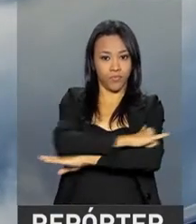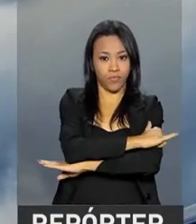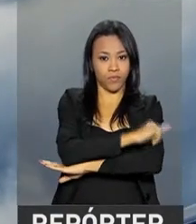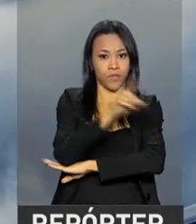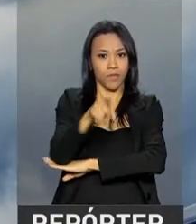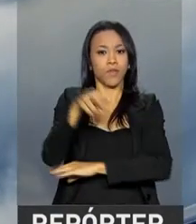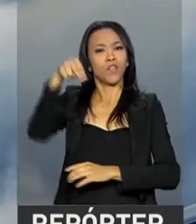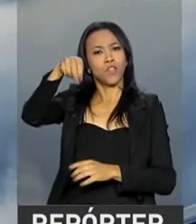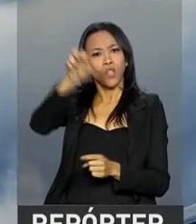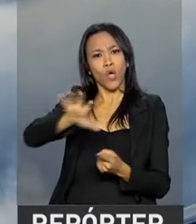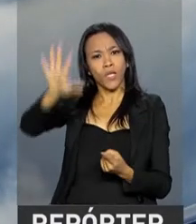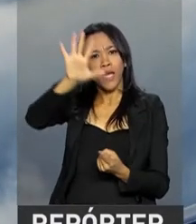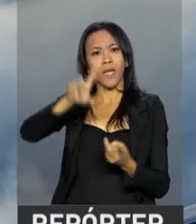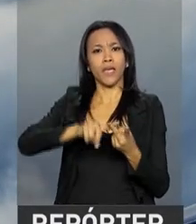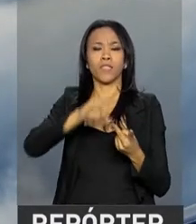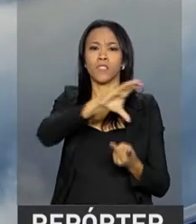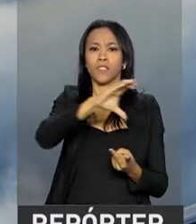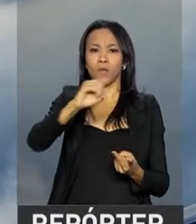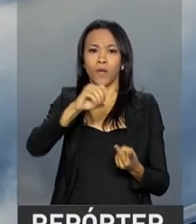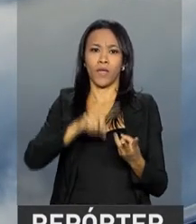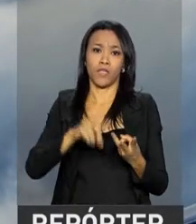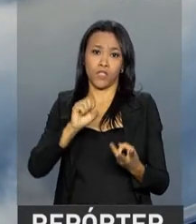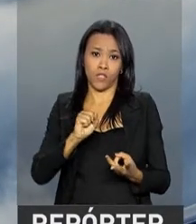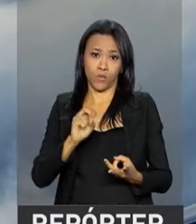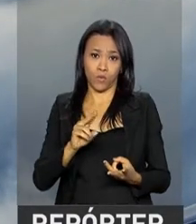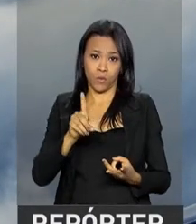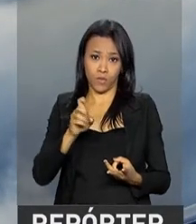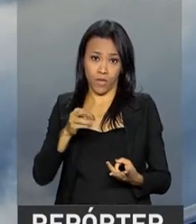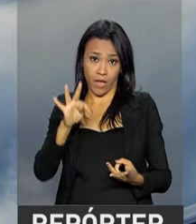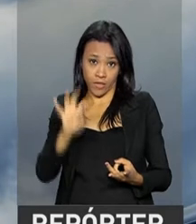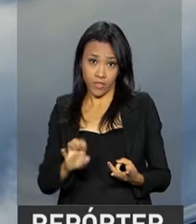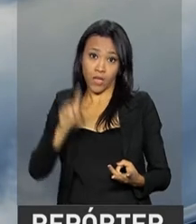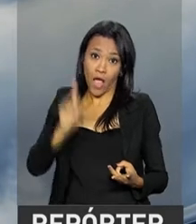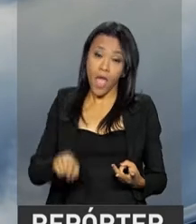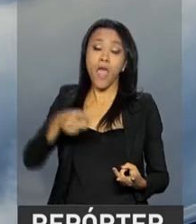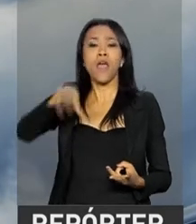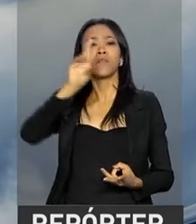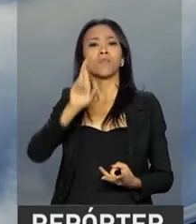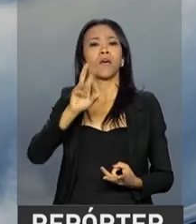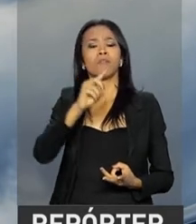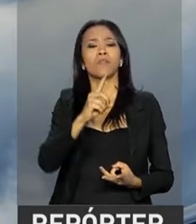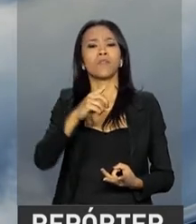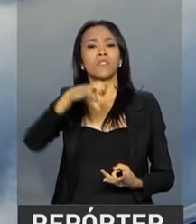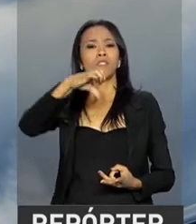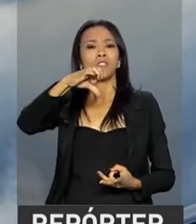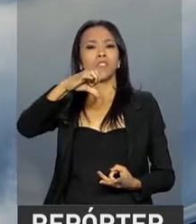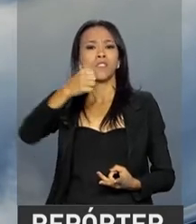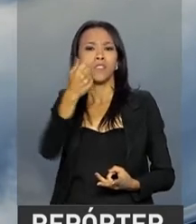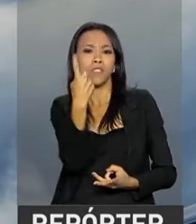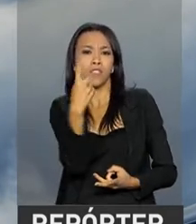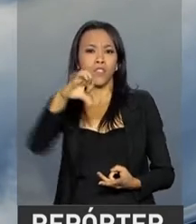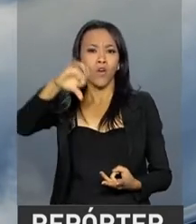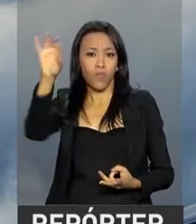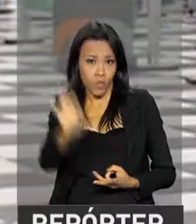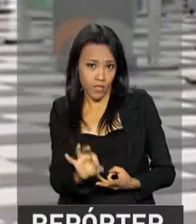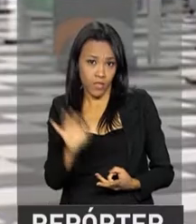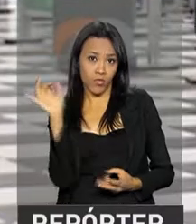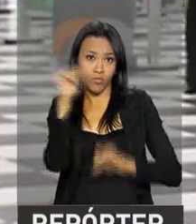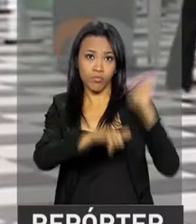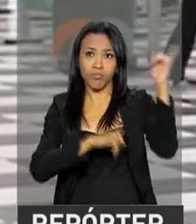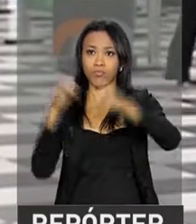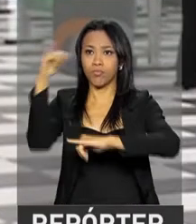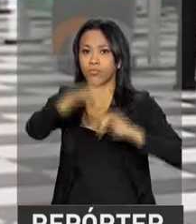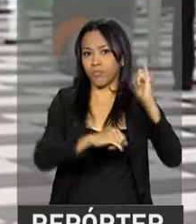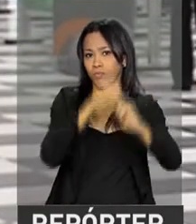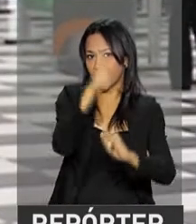regiões nordeste centro oeste sudeste eles são responsáveis por 19% do movimento de passageiros aéreos do país a